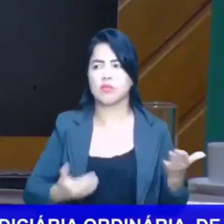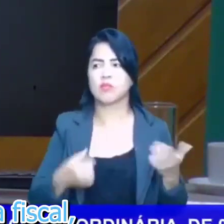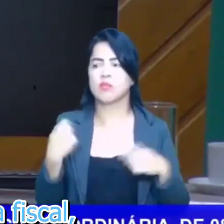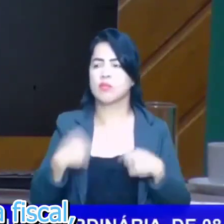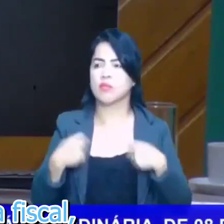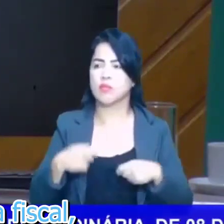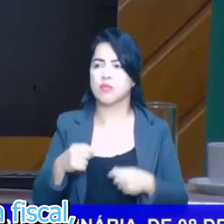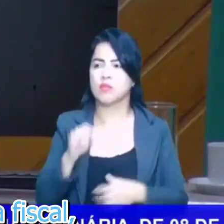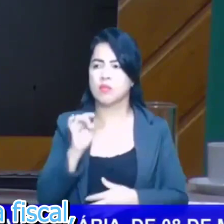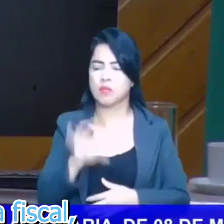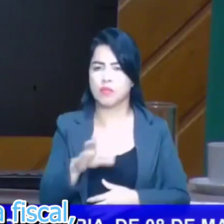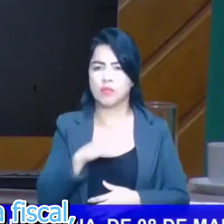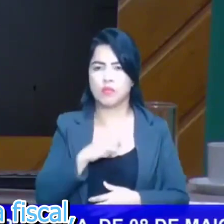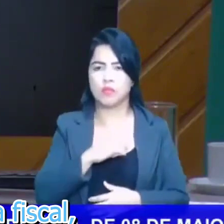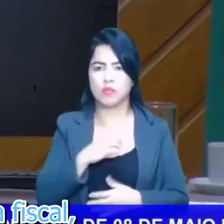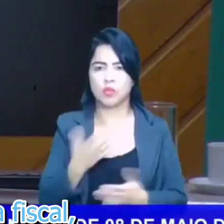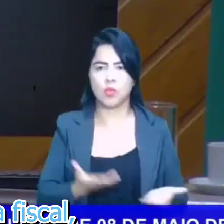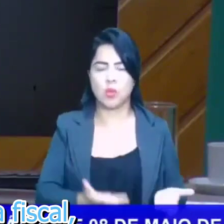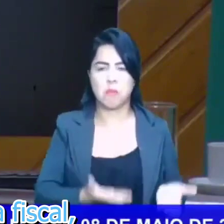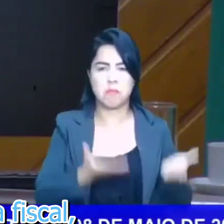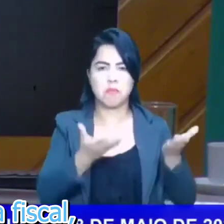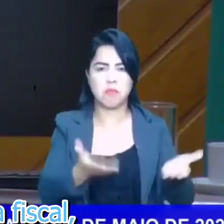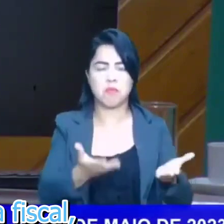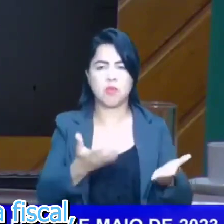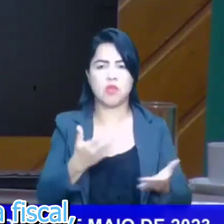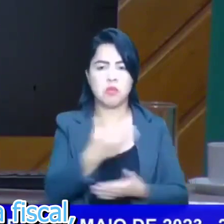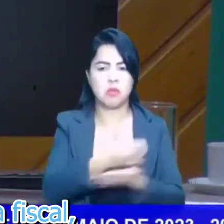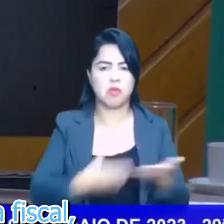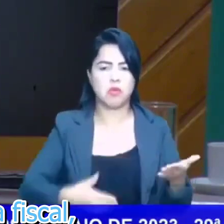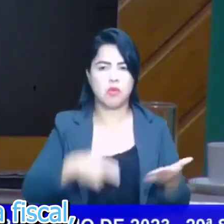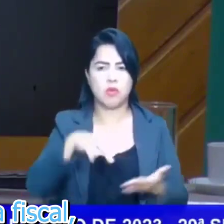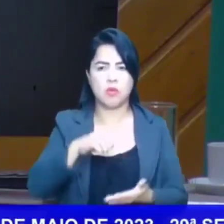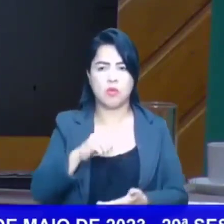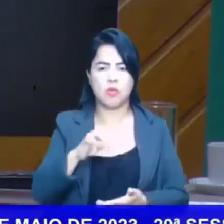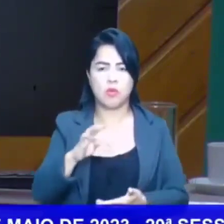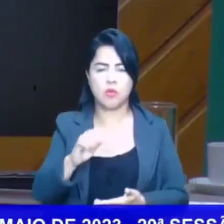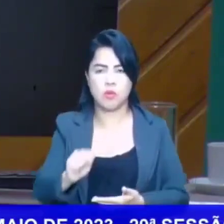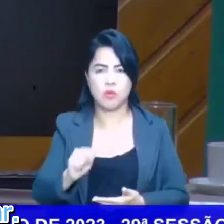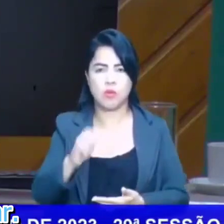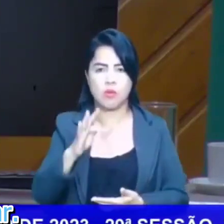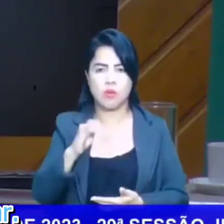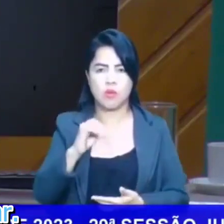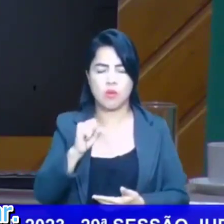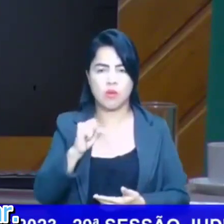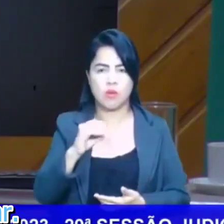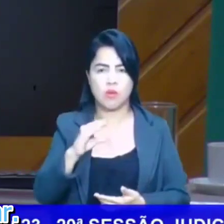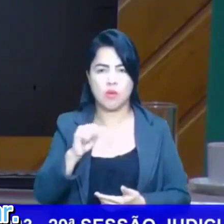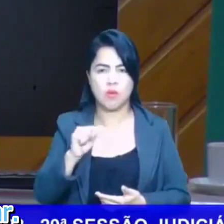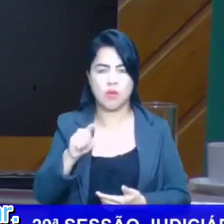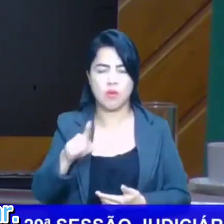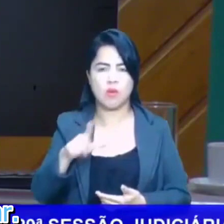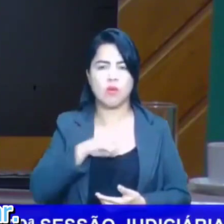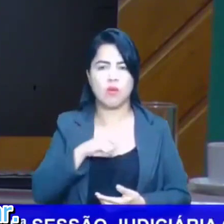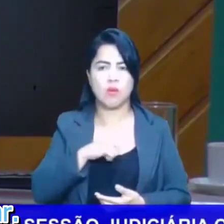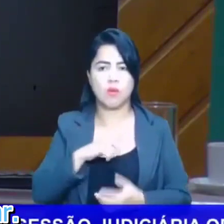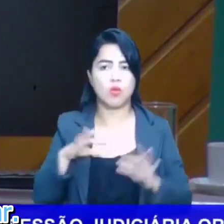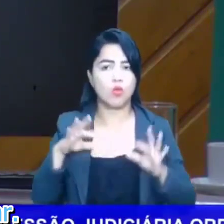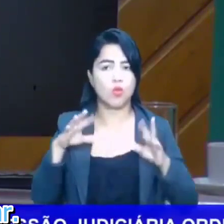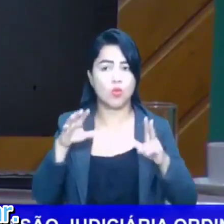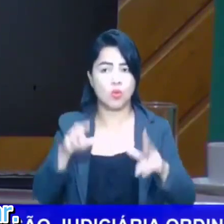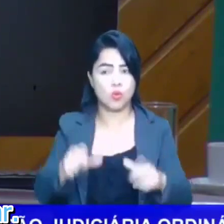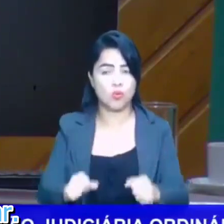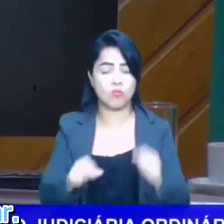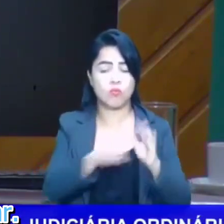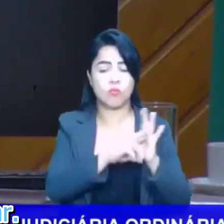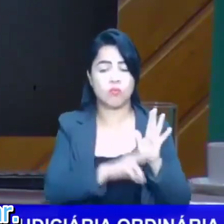comprovada, não basta a mera apresentação da nota fiscal. E isso como regra para todos os